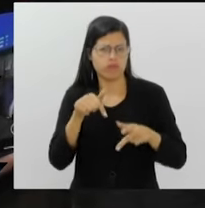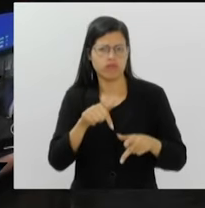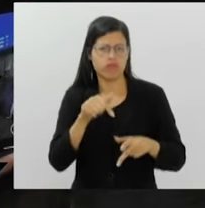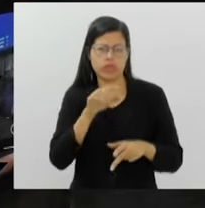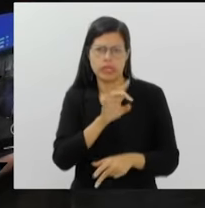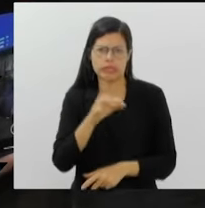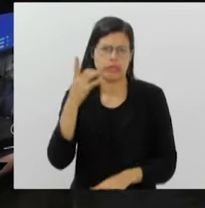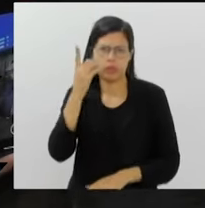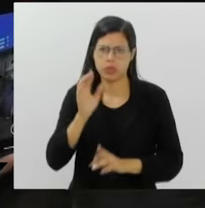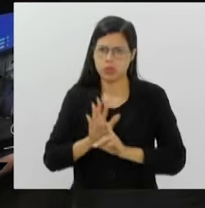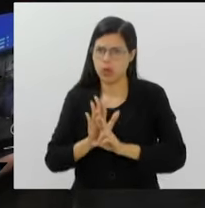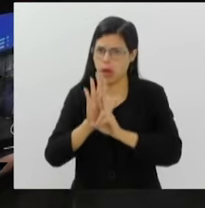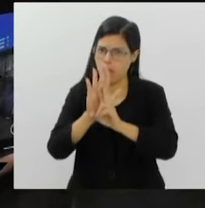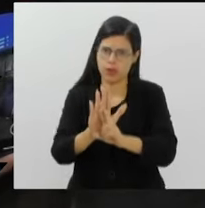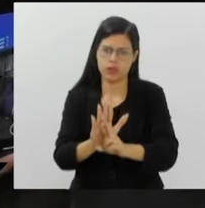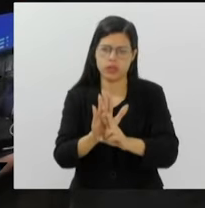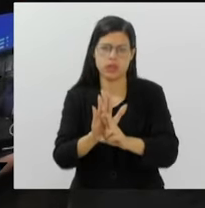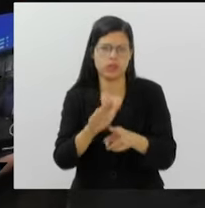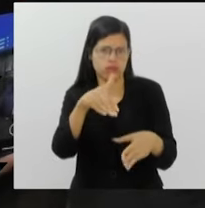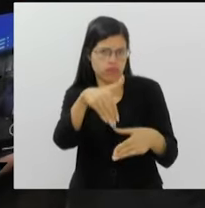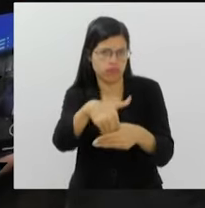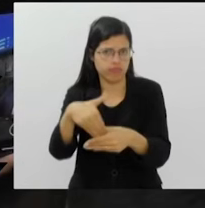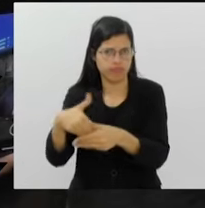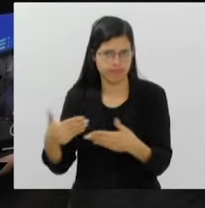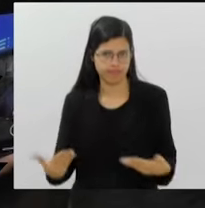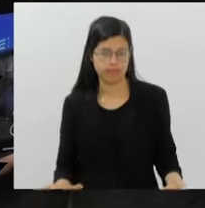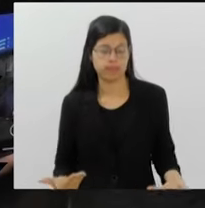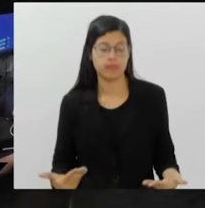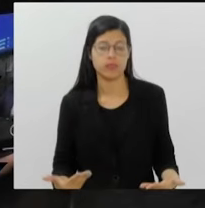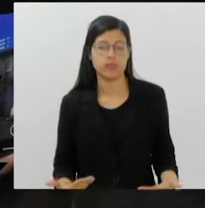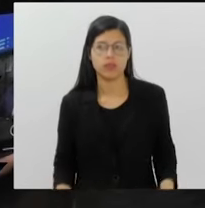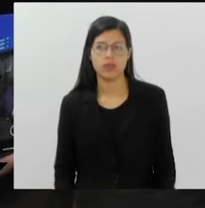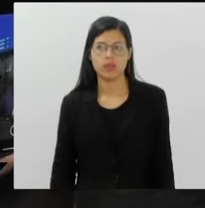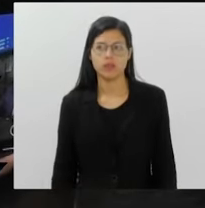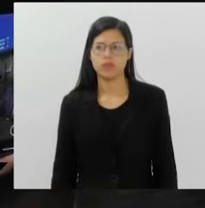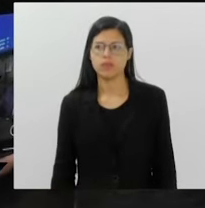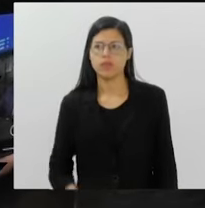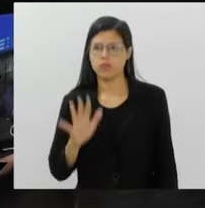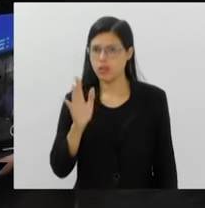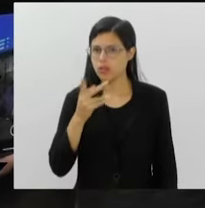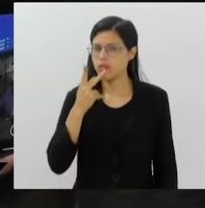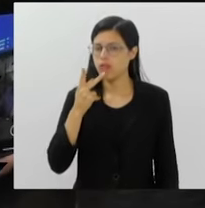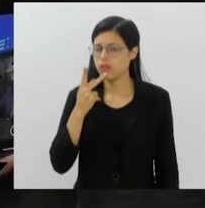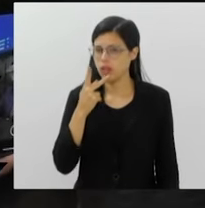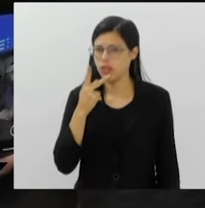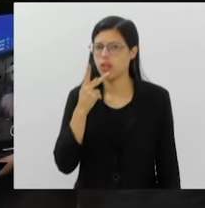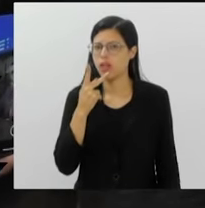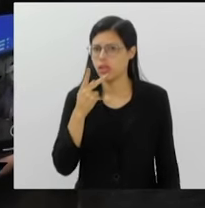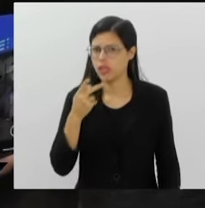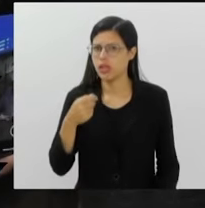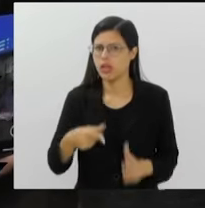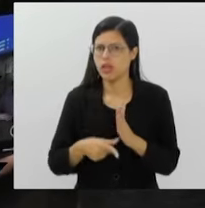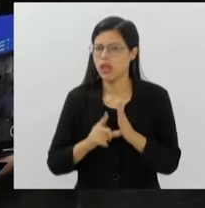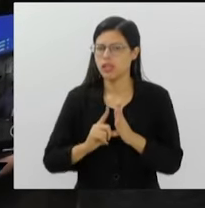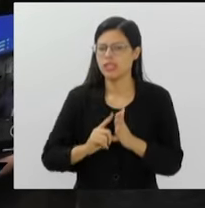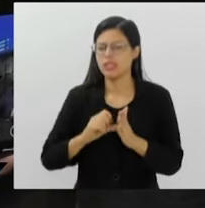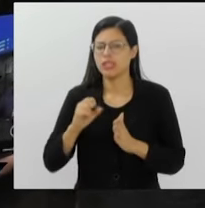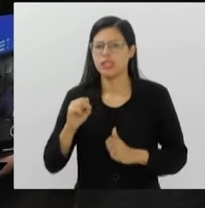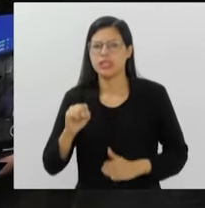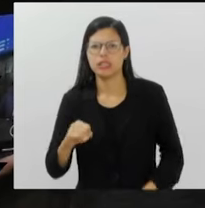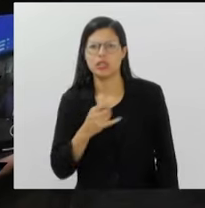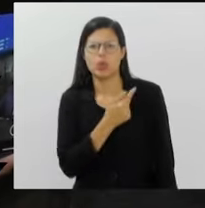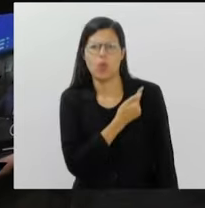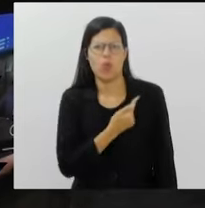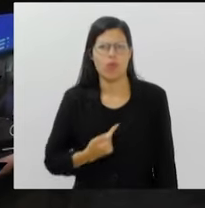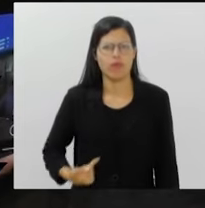voto para estar aqui para representá-los. Passou da hora dessa história, e eu já falei isso algumas vezes, se o governo é de direita, se o governo